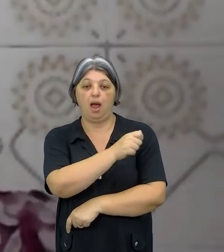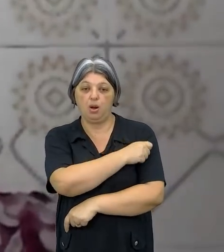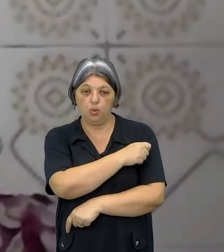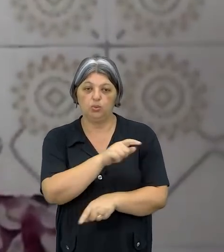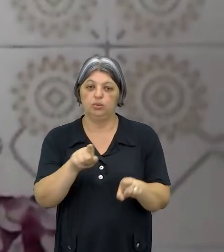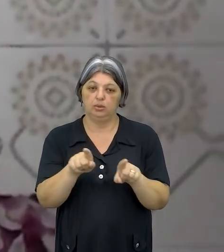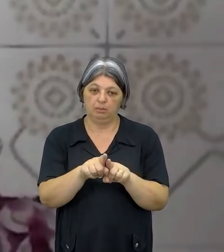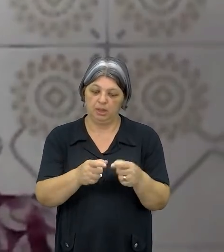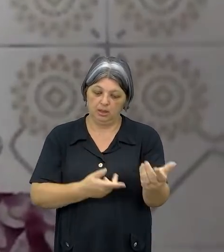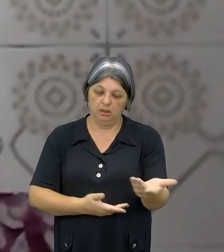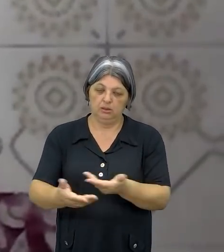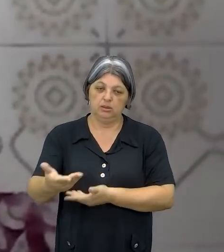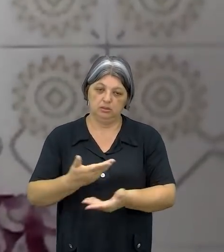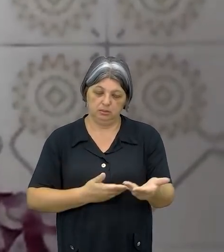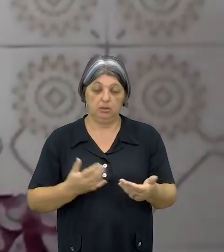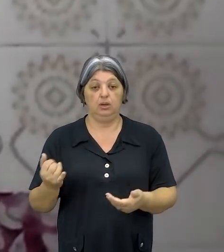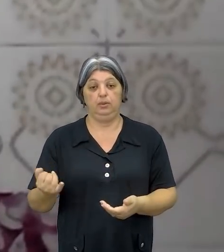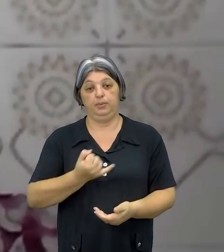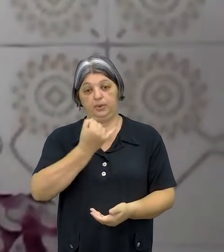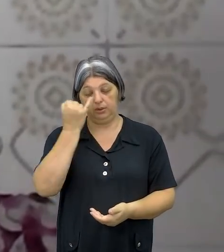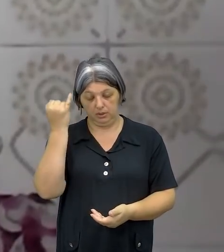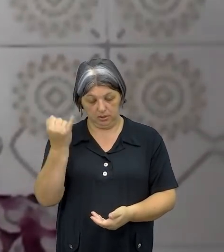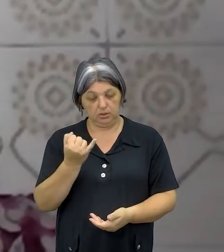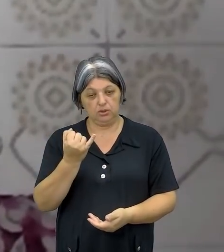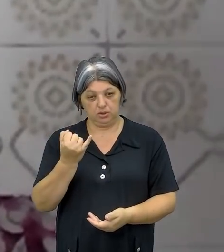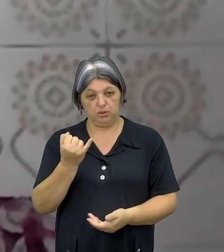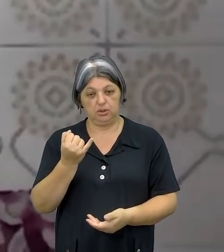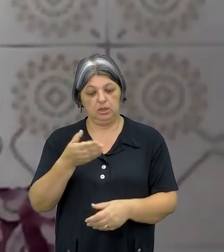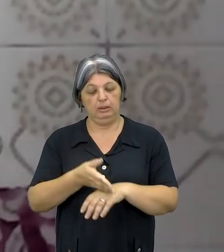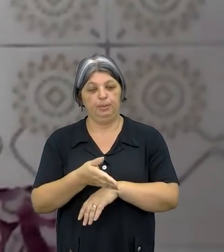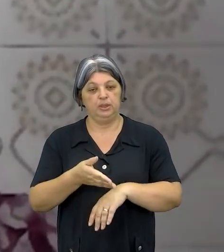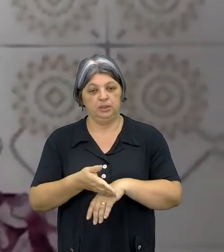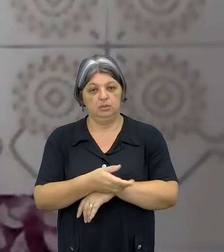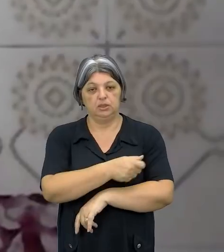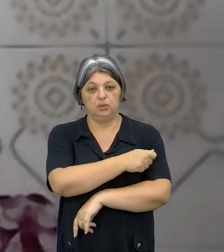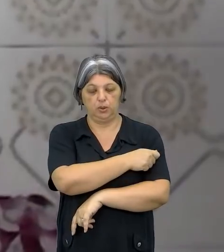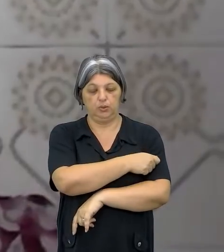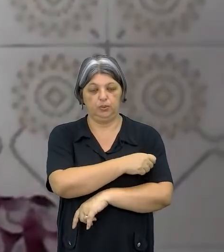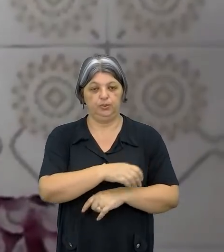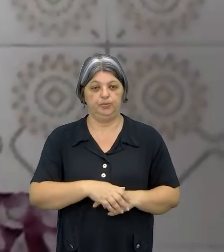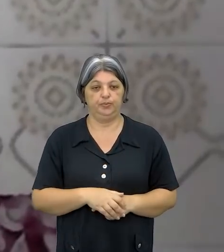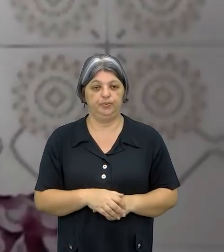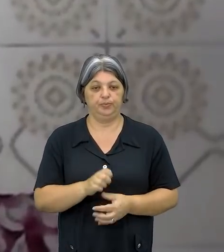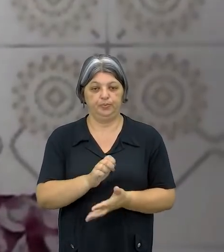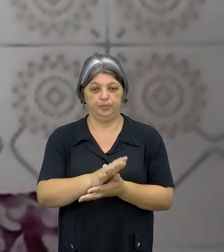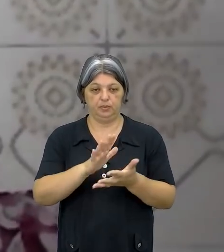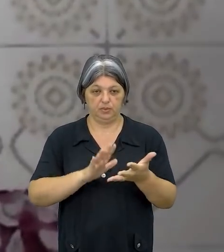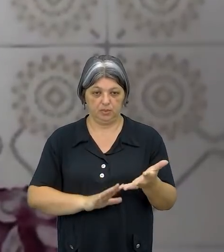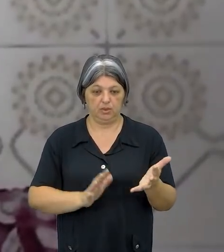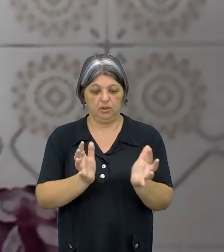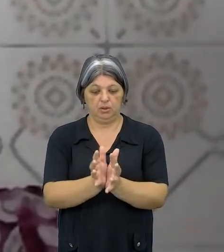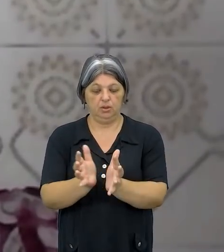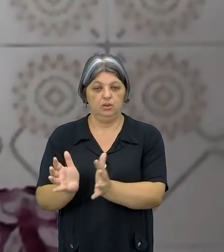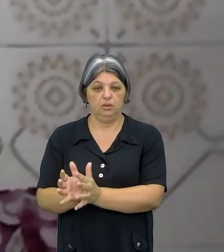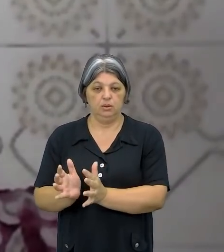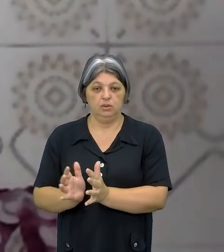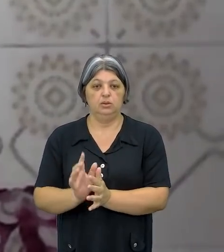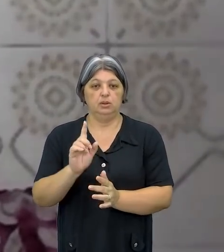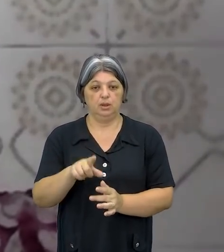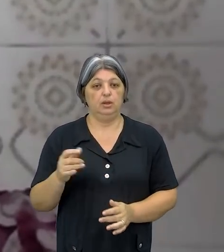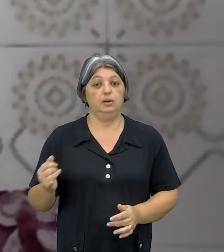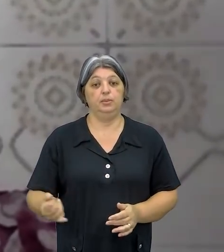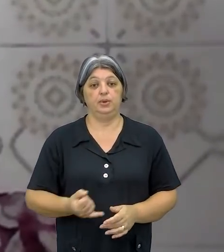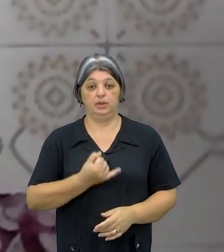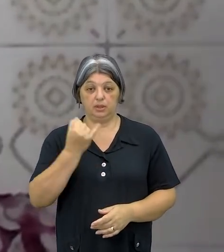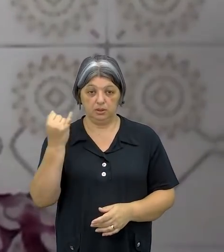é importante dar voz e escutar, né? Os estudantes, né? Essas atividades coletivas, elas são muito importantes